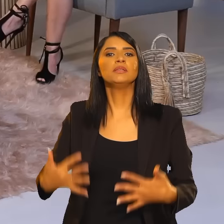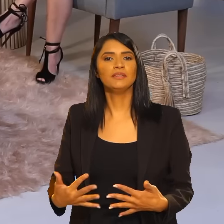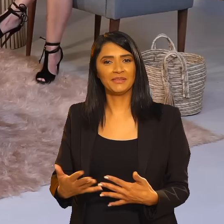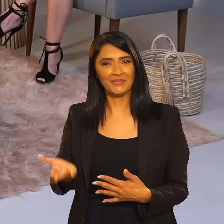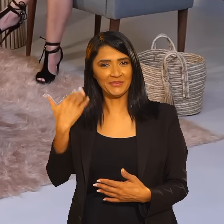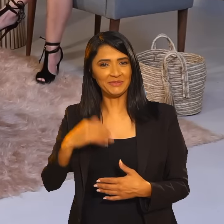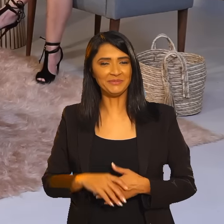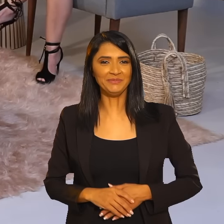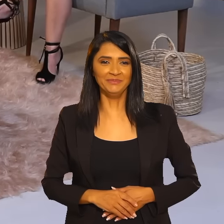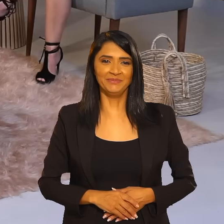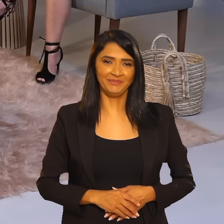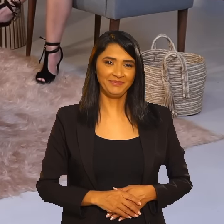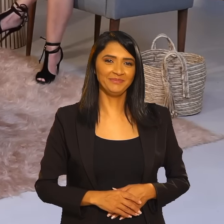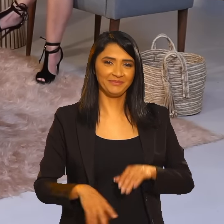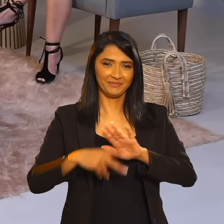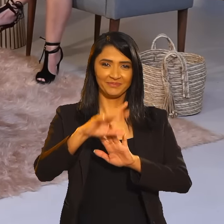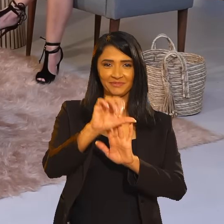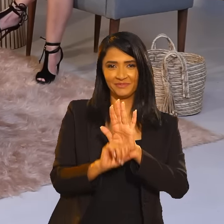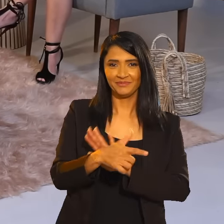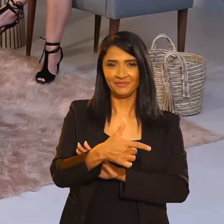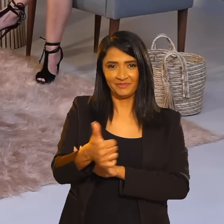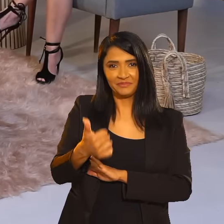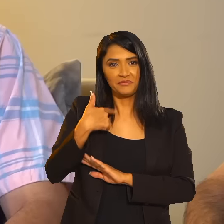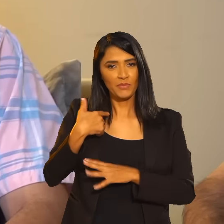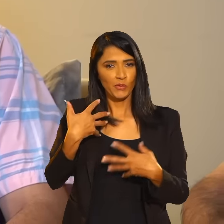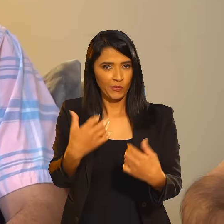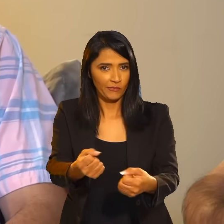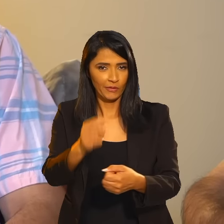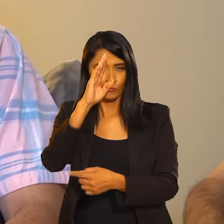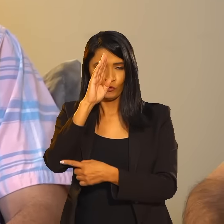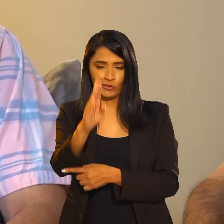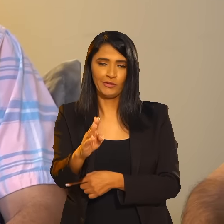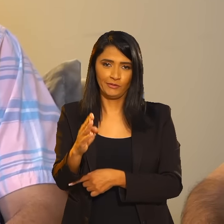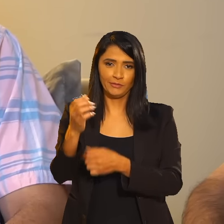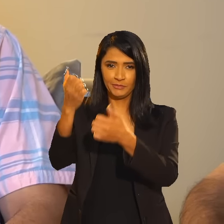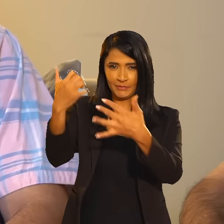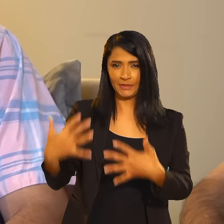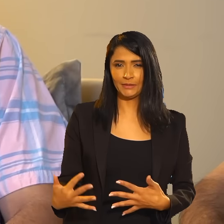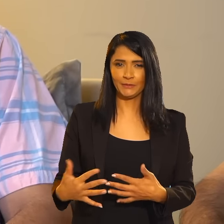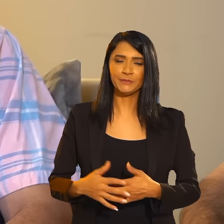Bem-vindo. Bem-vindo ao século XXI. Então vamos lá, vamos para a interpretação.